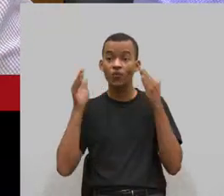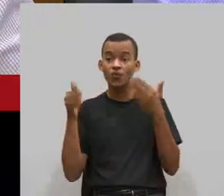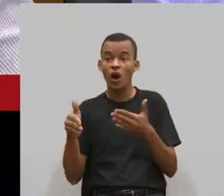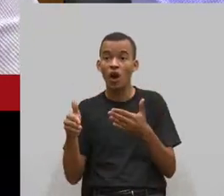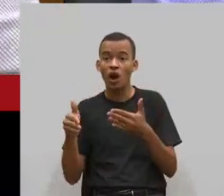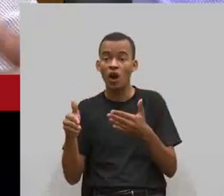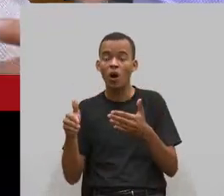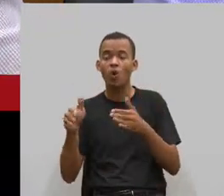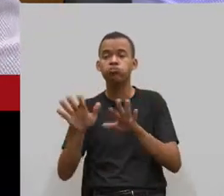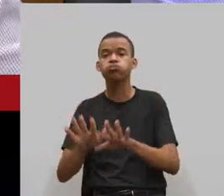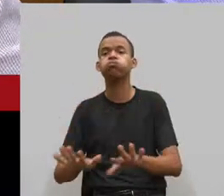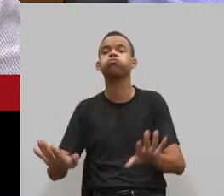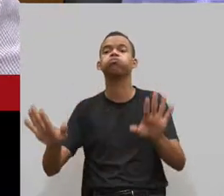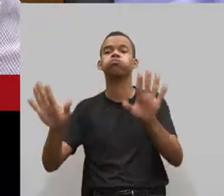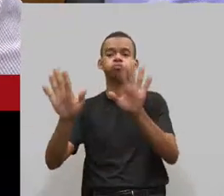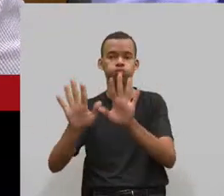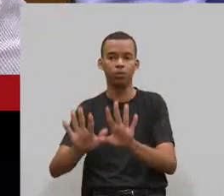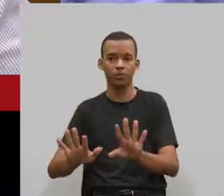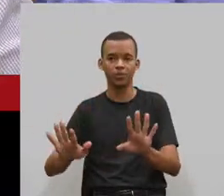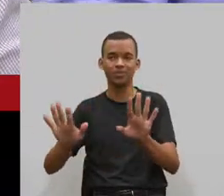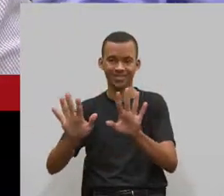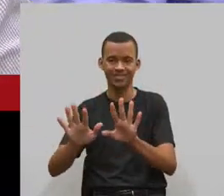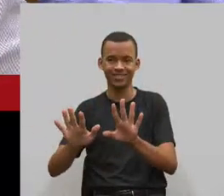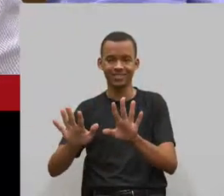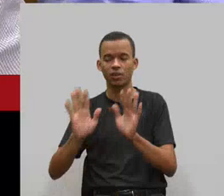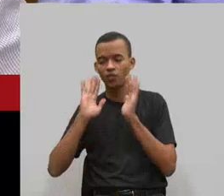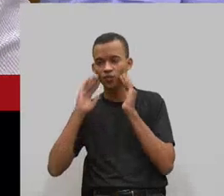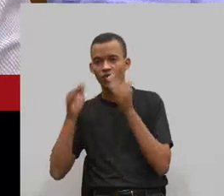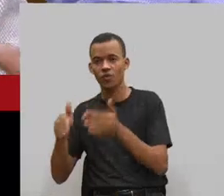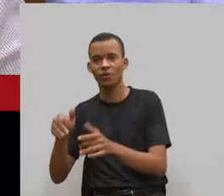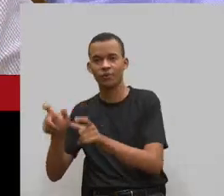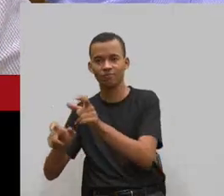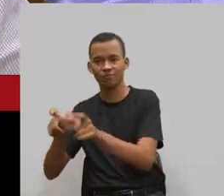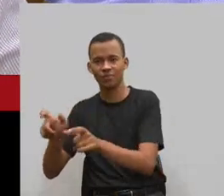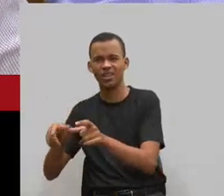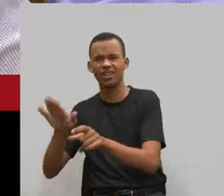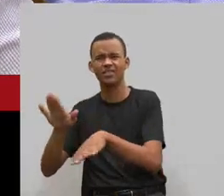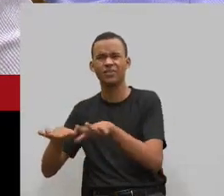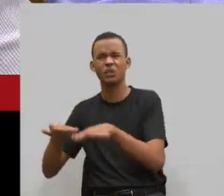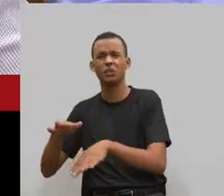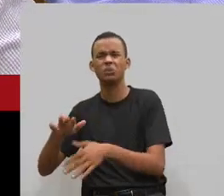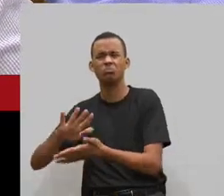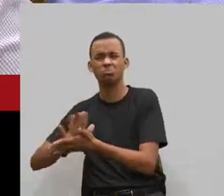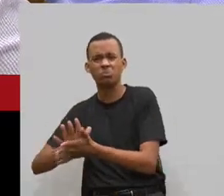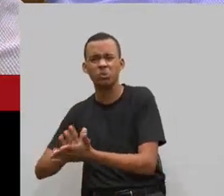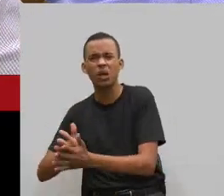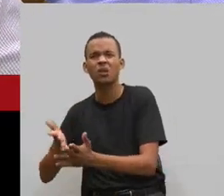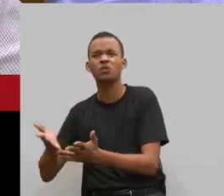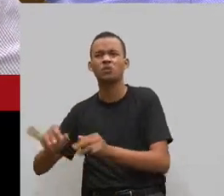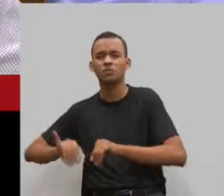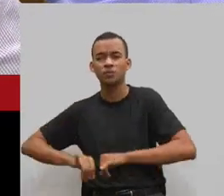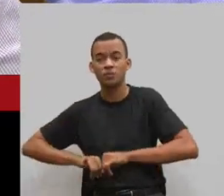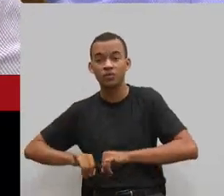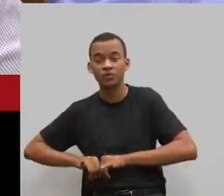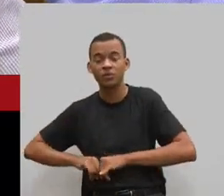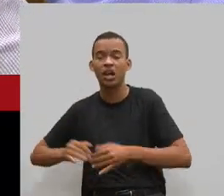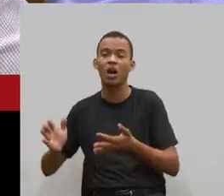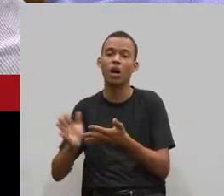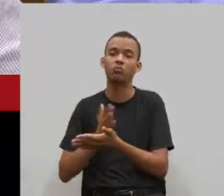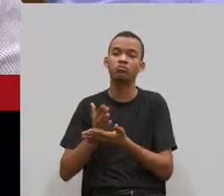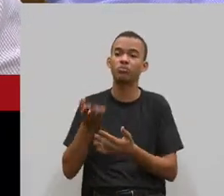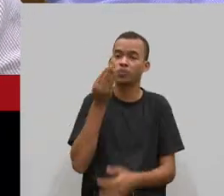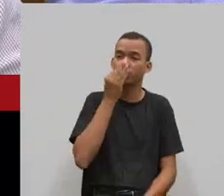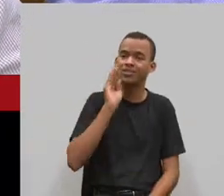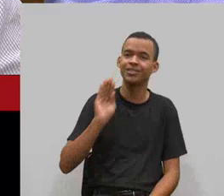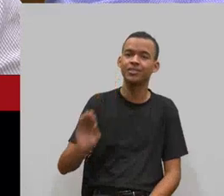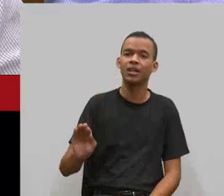mas chegar até o memos favorecido os memos favorecido sempre fica para trás eu tenho certeza que vocês vão est sempre olhando